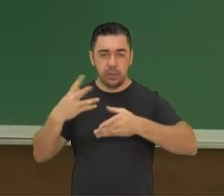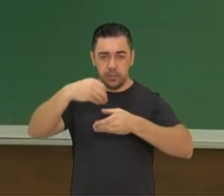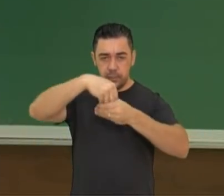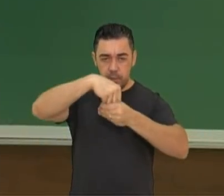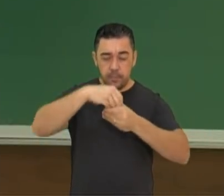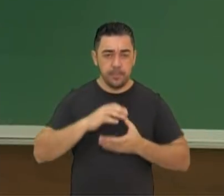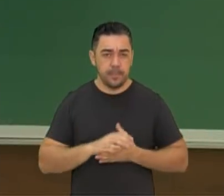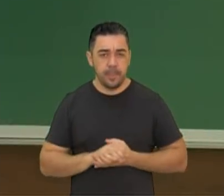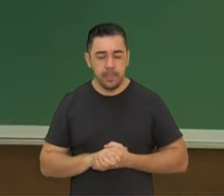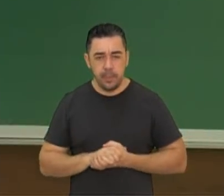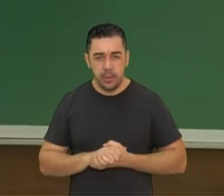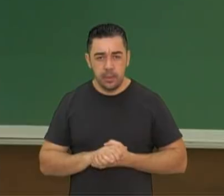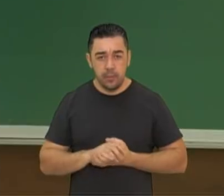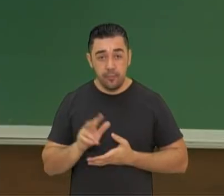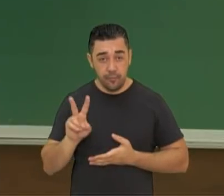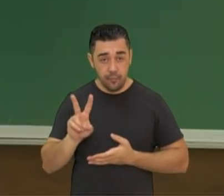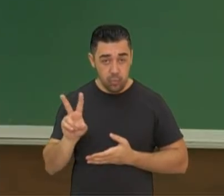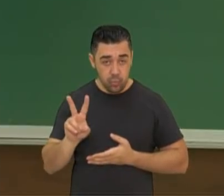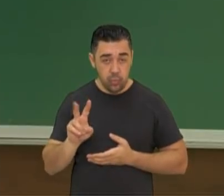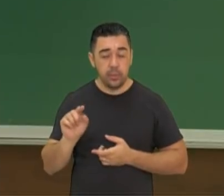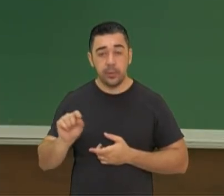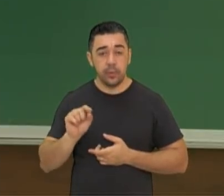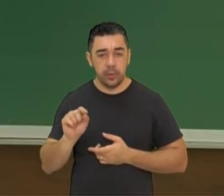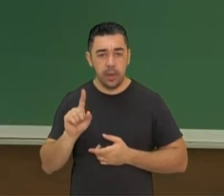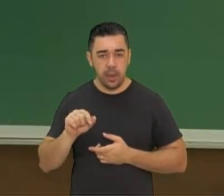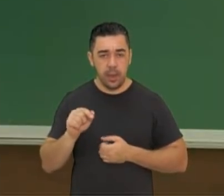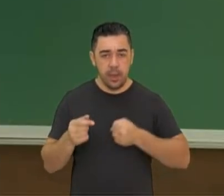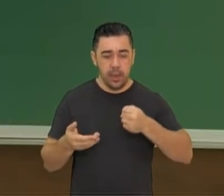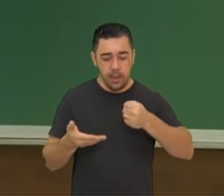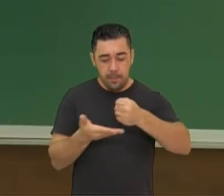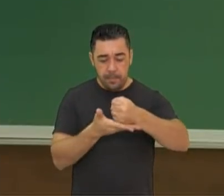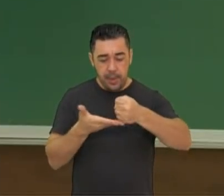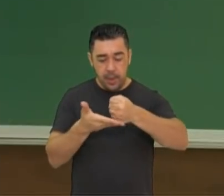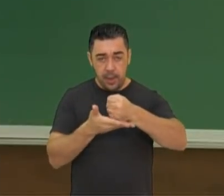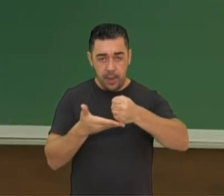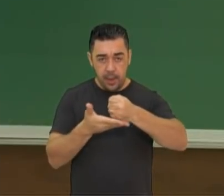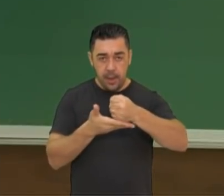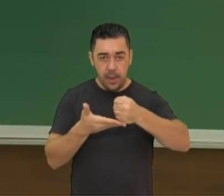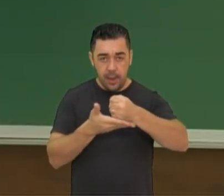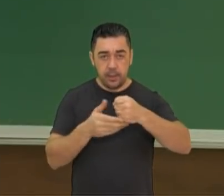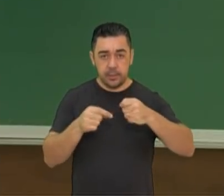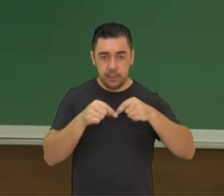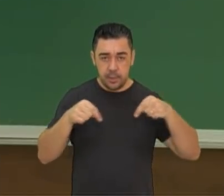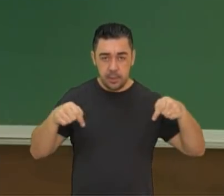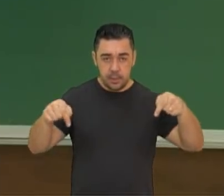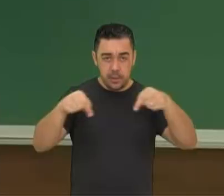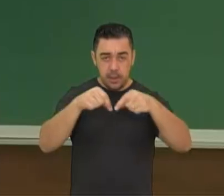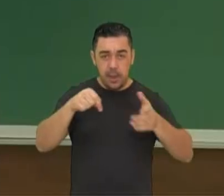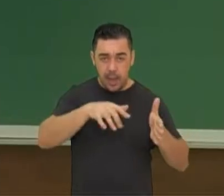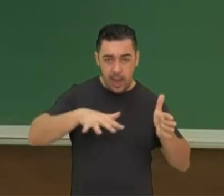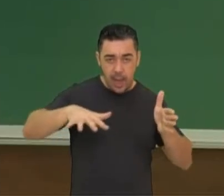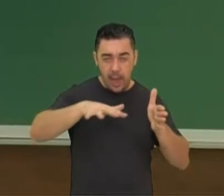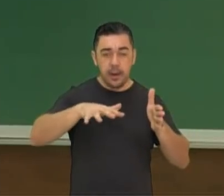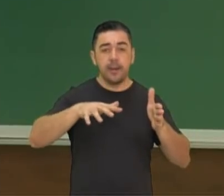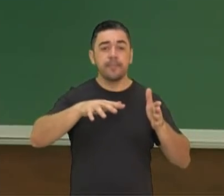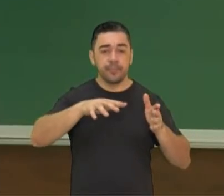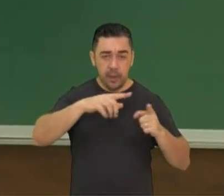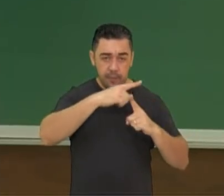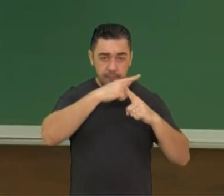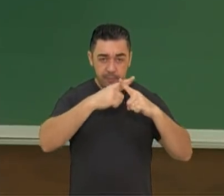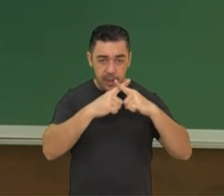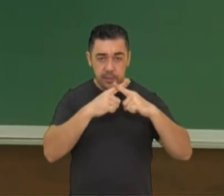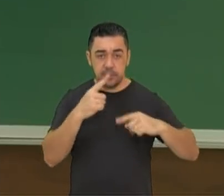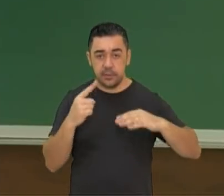paralelepípedo é o quê? A área da base vezes a altura. Certo? Essa é a informação que nós vamos utilizar nesse